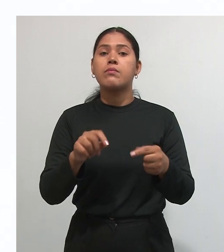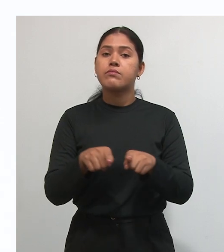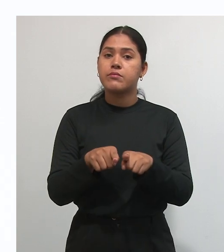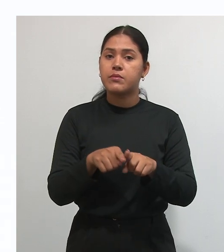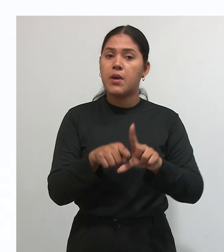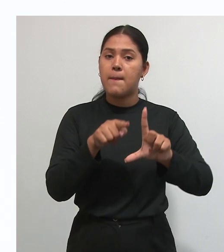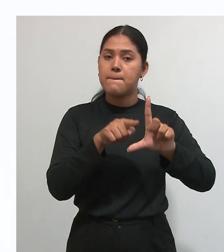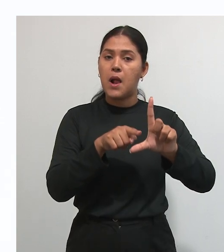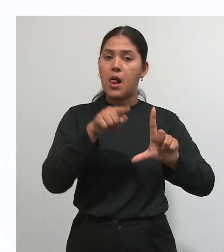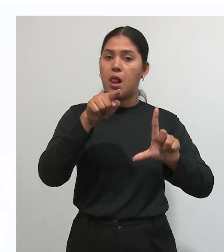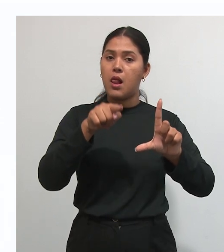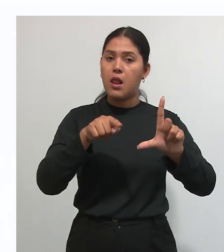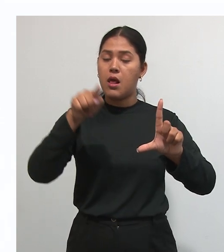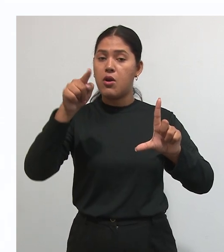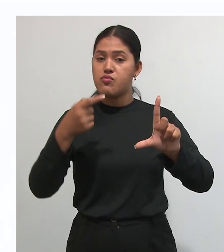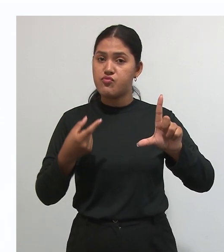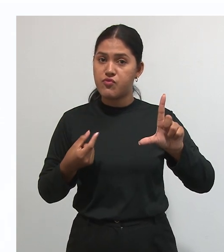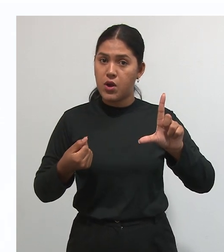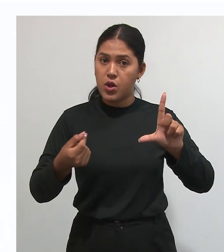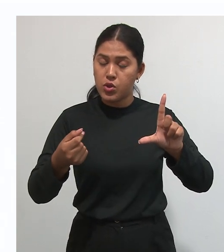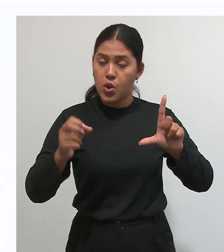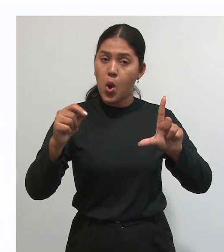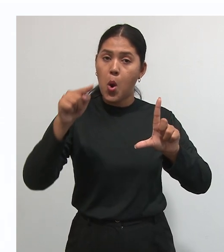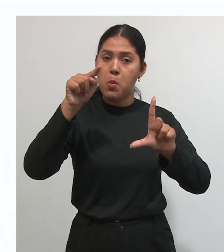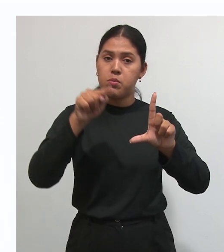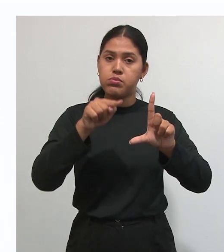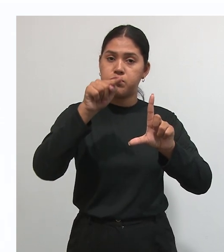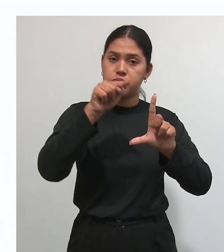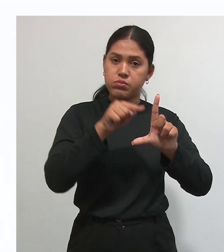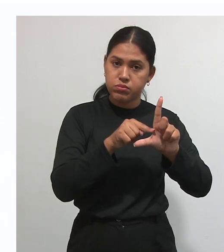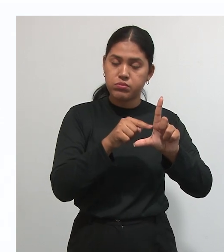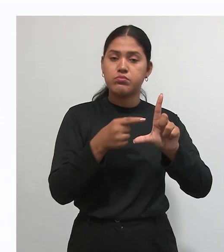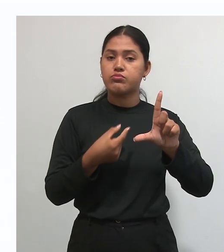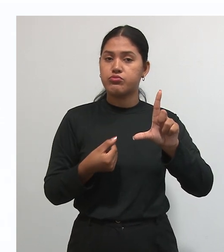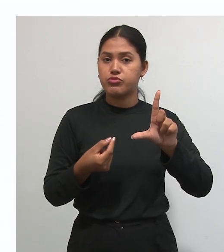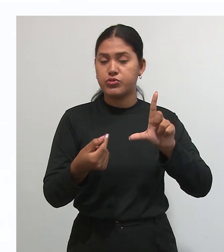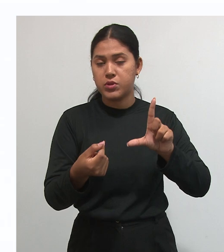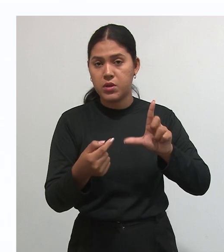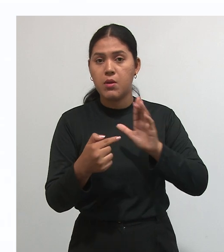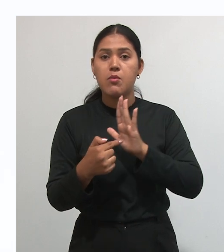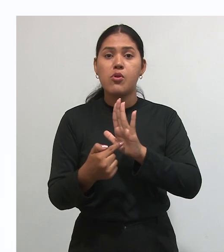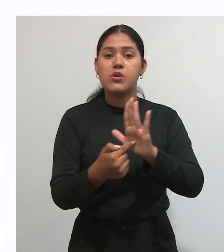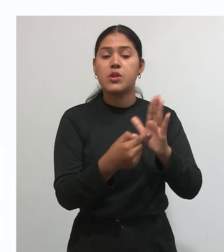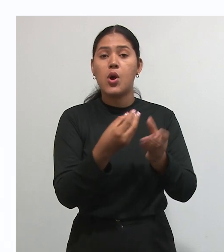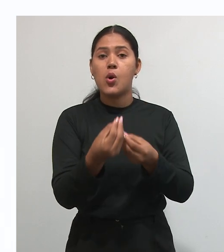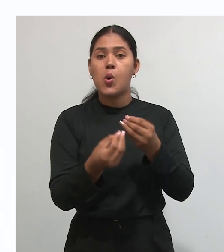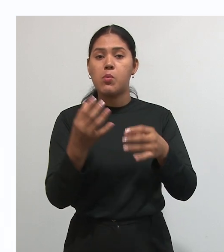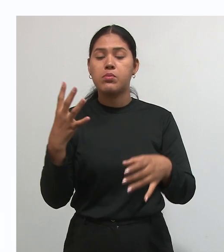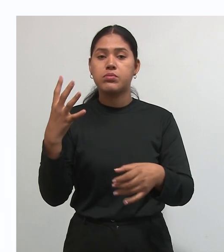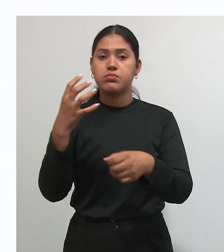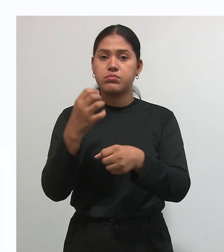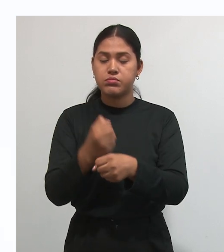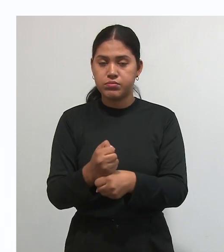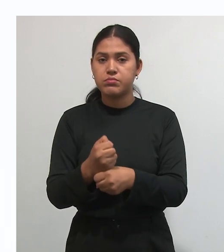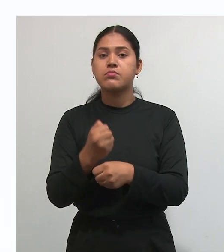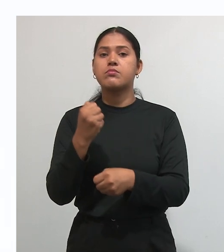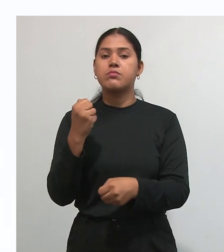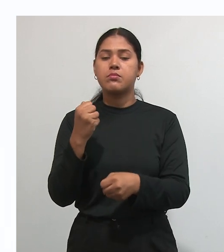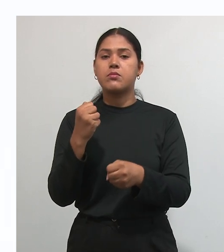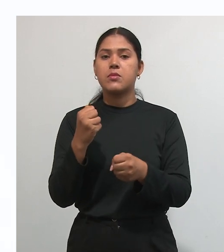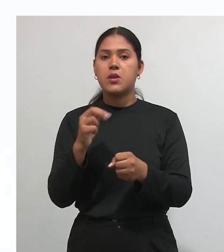as diminutivas. Aí vai fazer o confronto, a apuração desses resultados. Temos aqui o